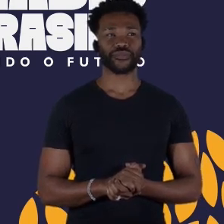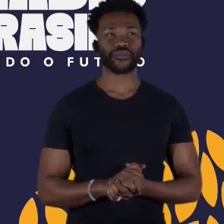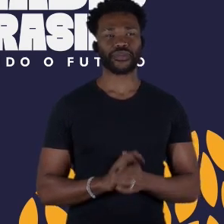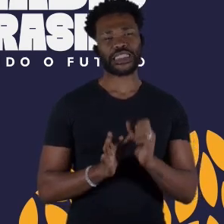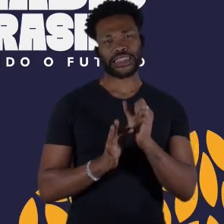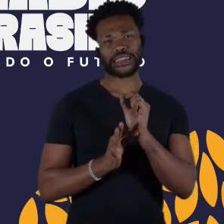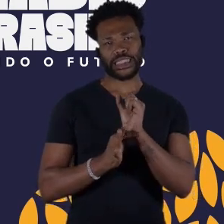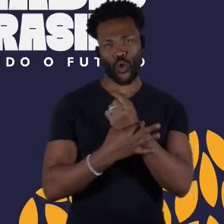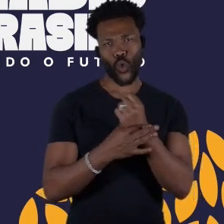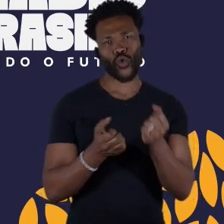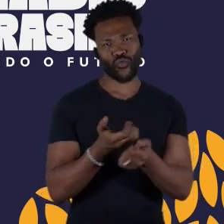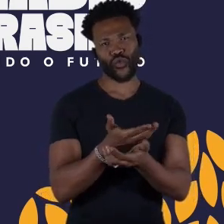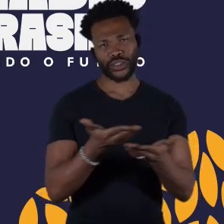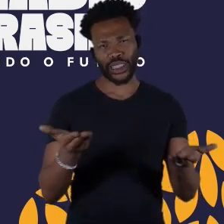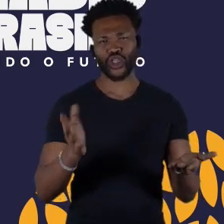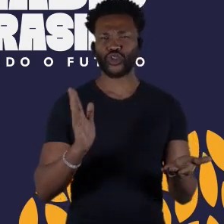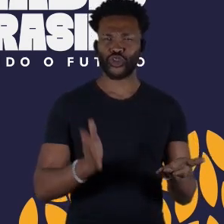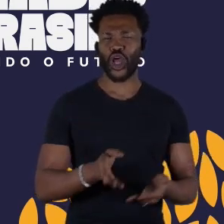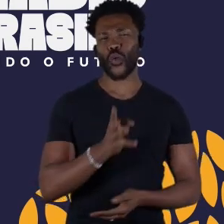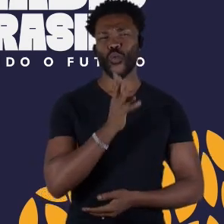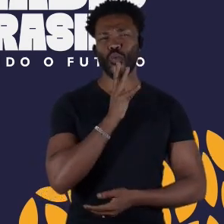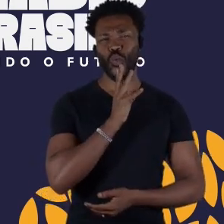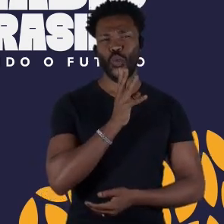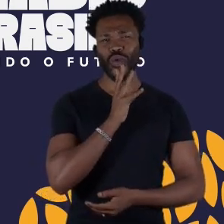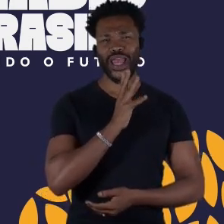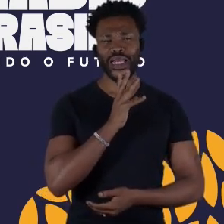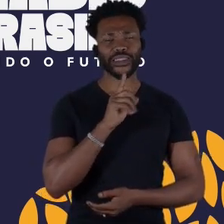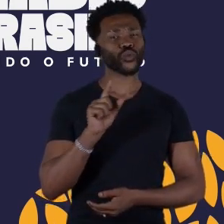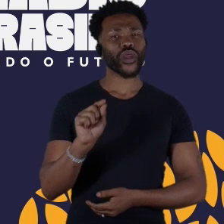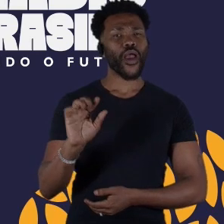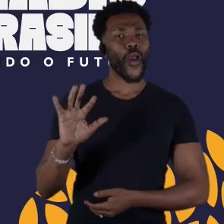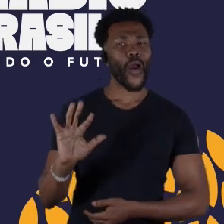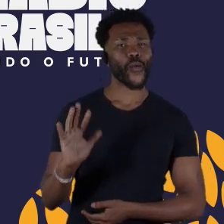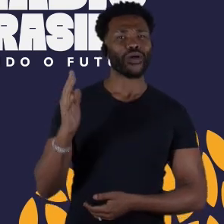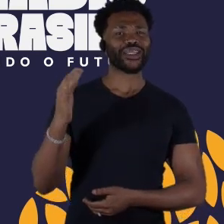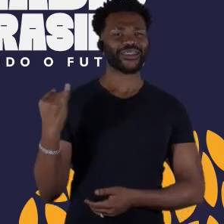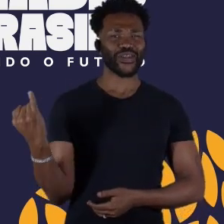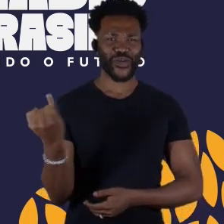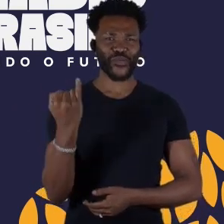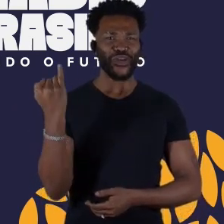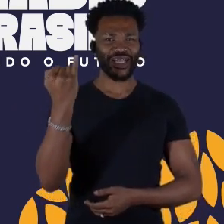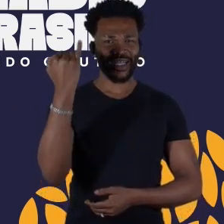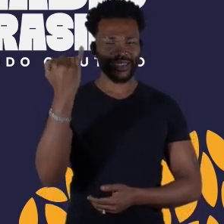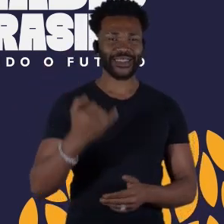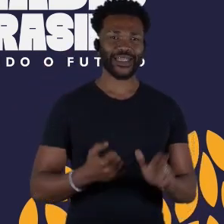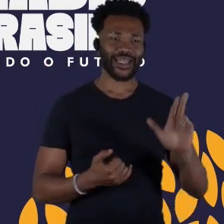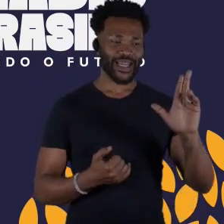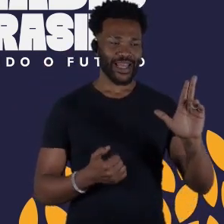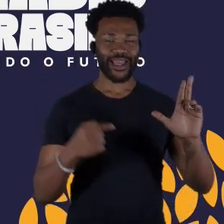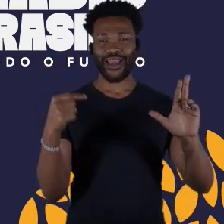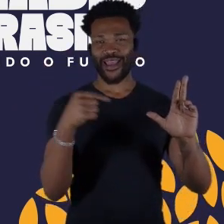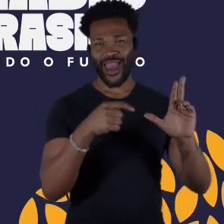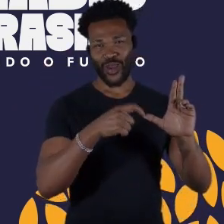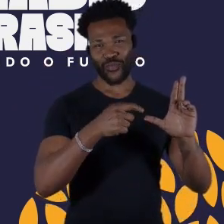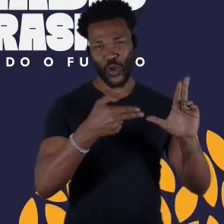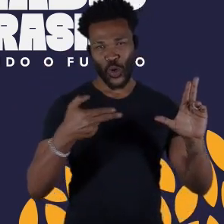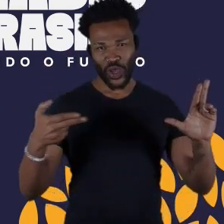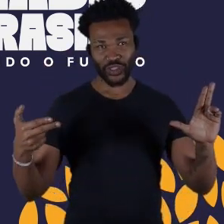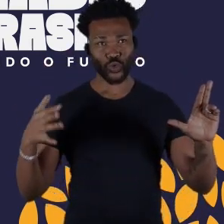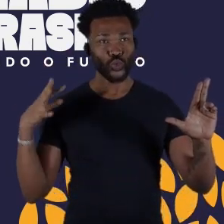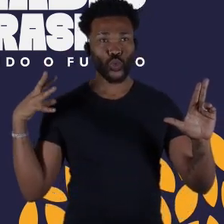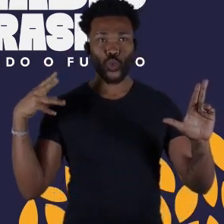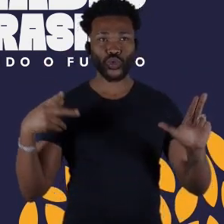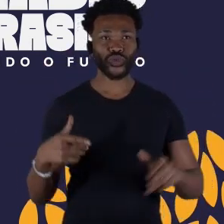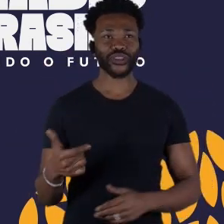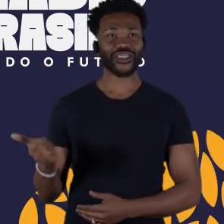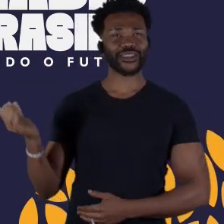Seguramente muitos de vocês já sabem quais são os efeitos mais importantes de canabinoides. São todos esses.